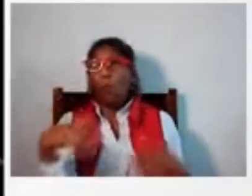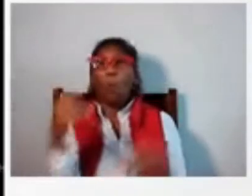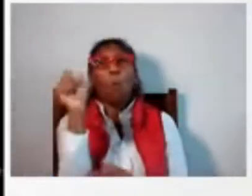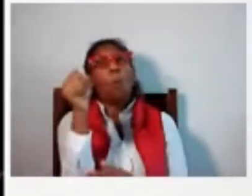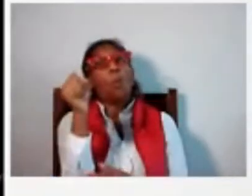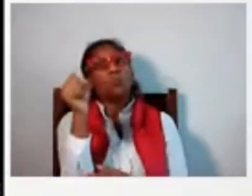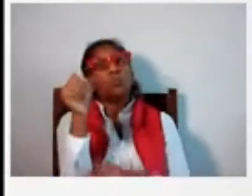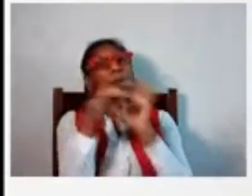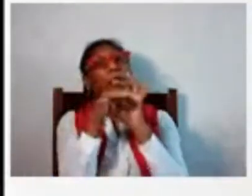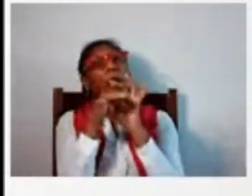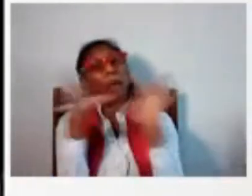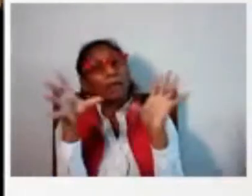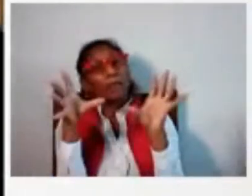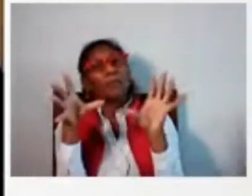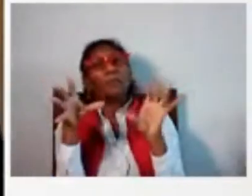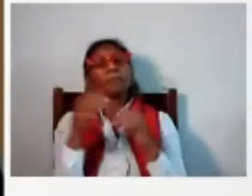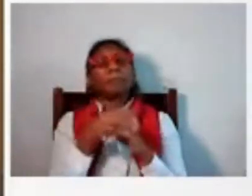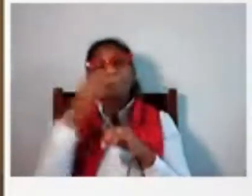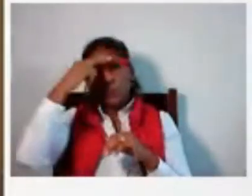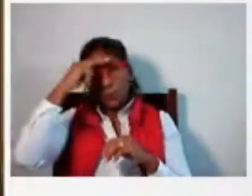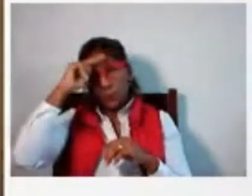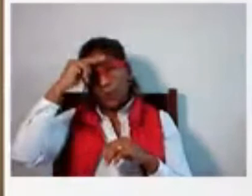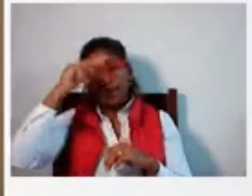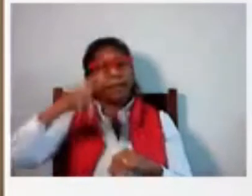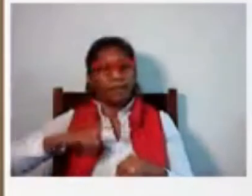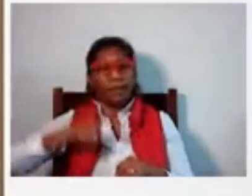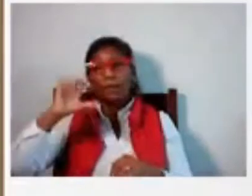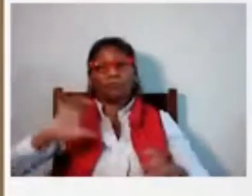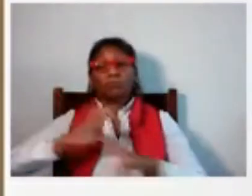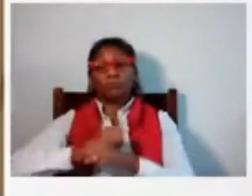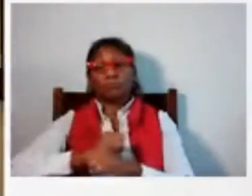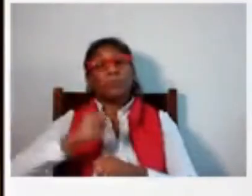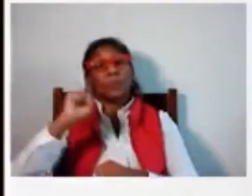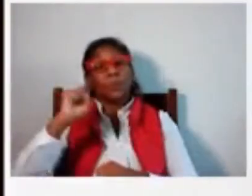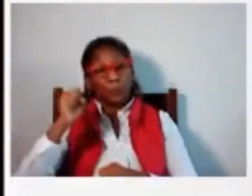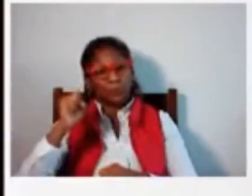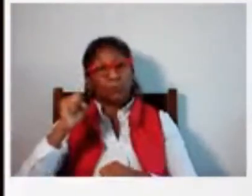a região de Uruguaiana tem disponibilidade, que foram inseridos, não estavam